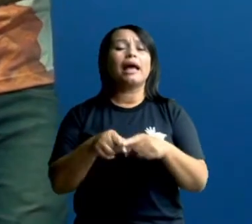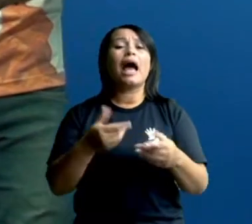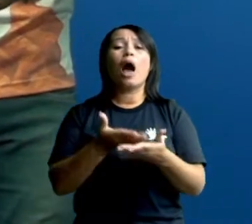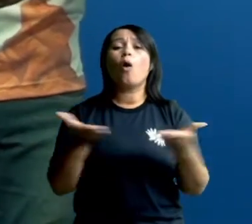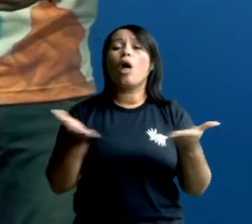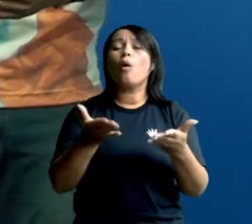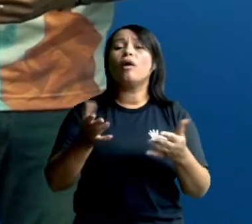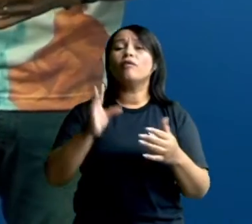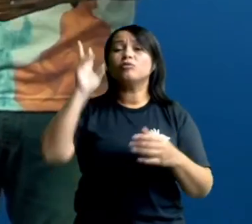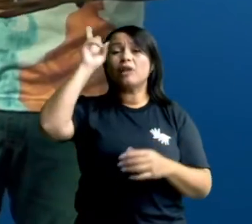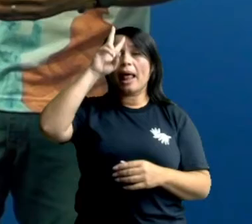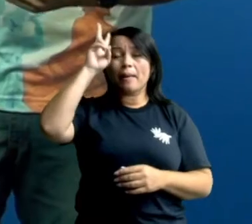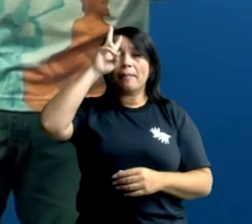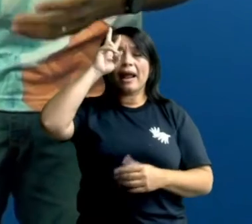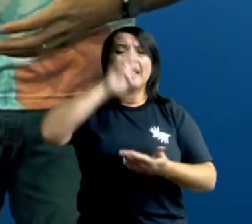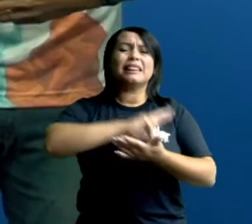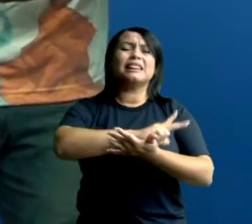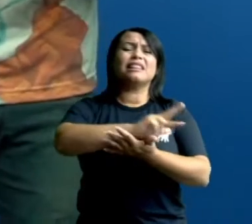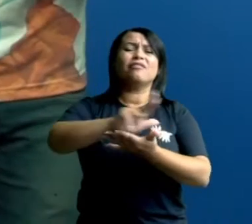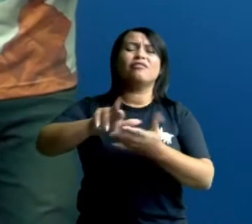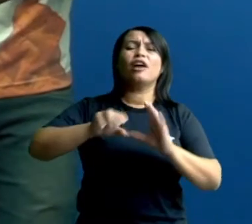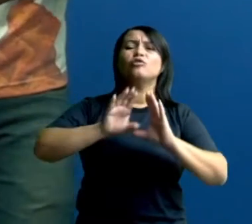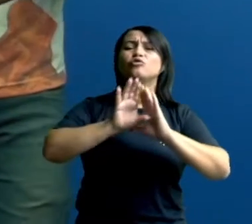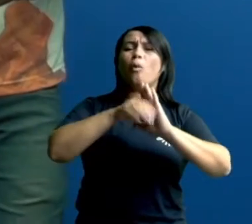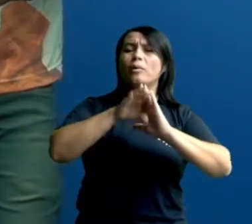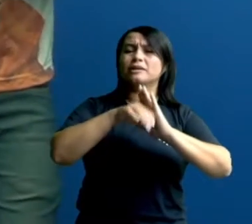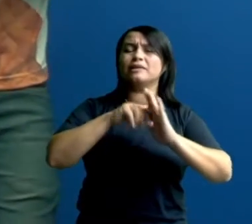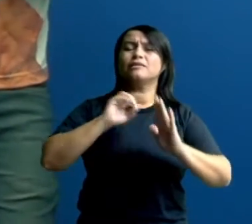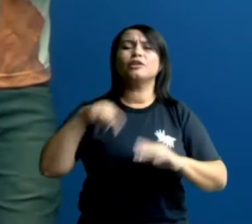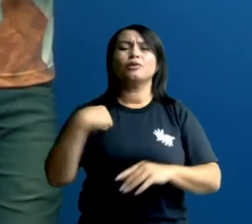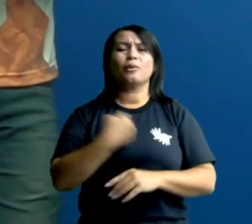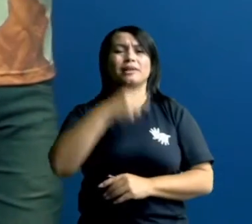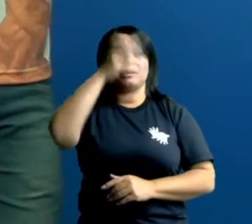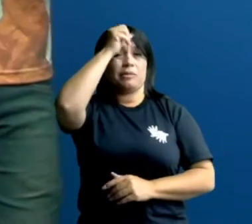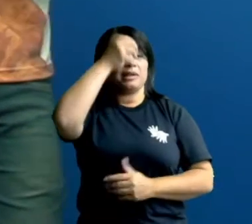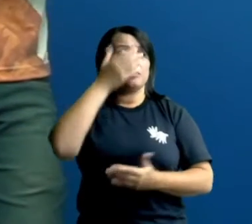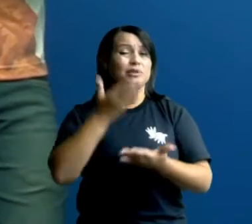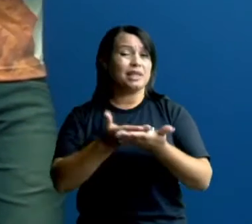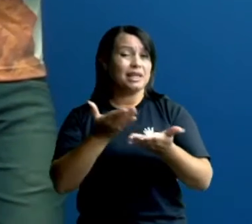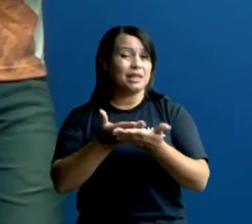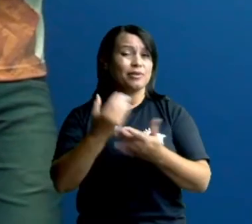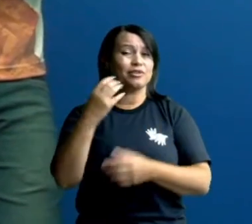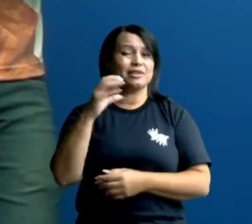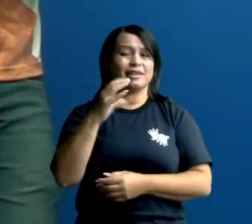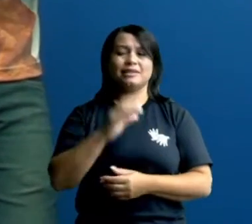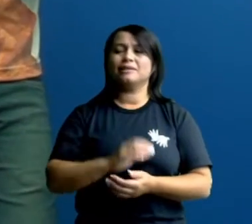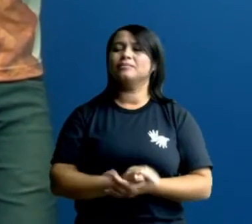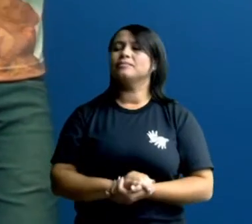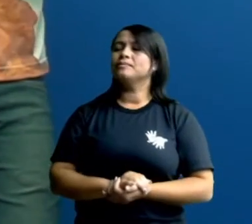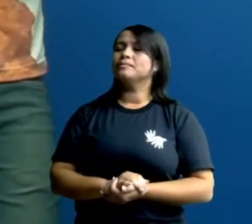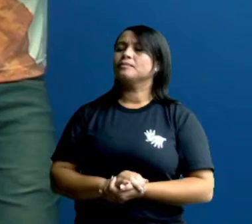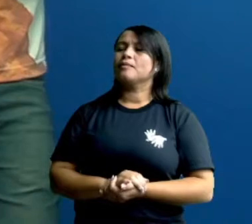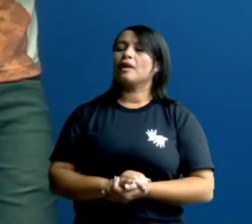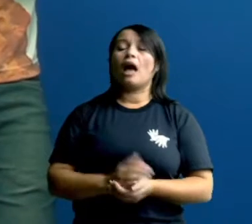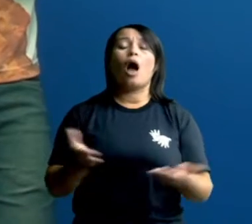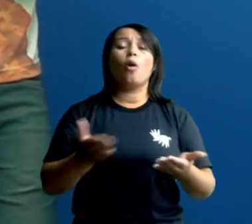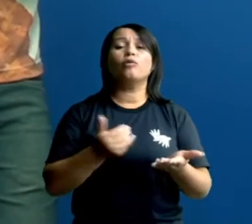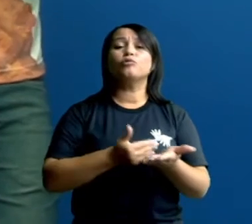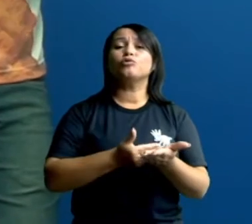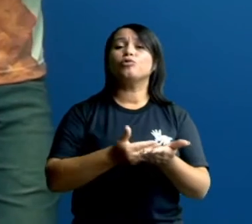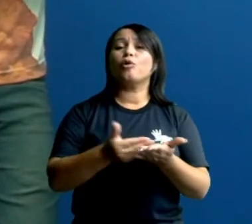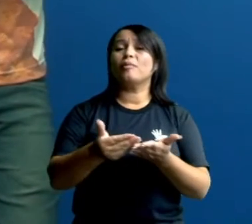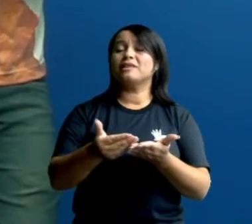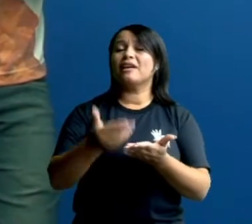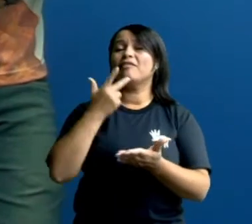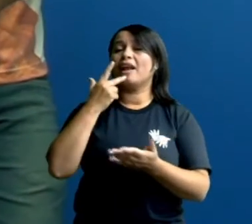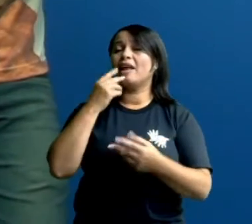nós vamos relembrar vários dos conceitos que nós aprendemos nessas aulas de ciências. Vamos começar